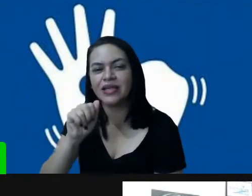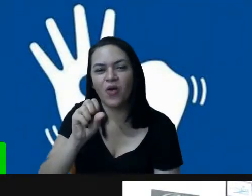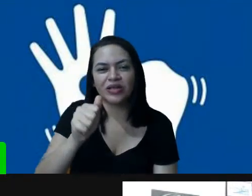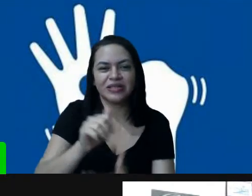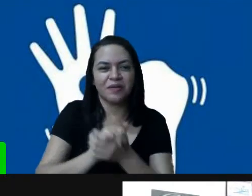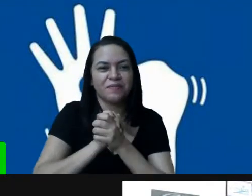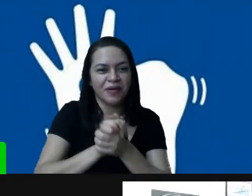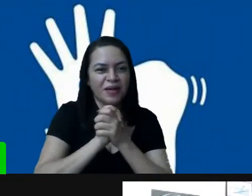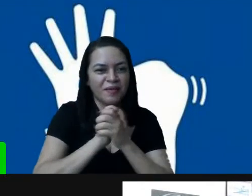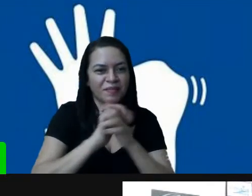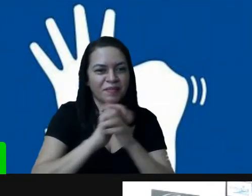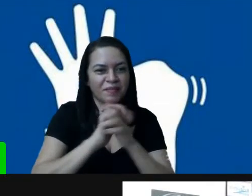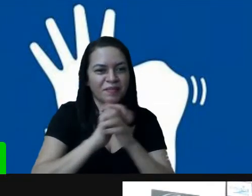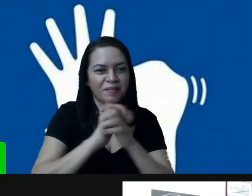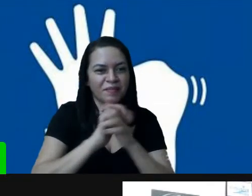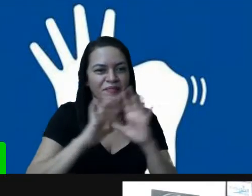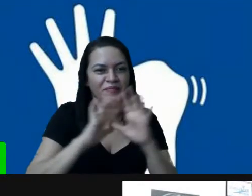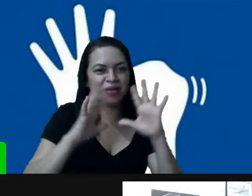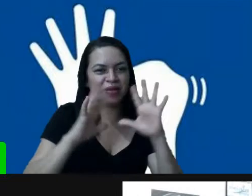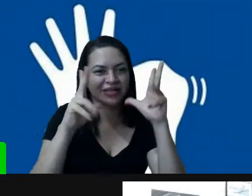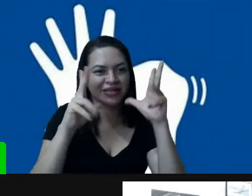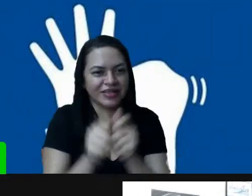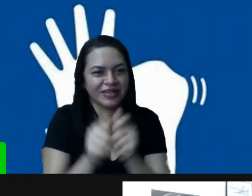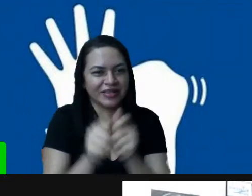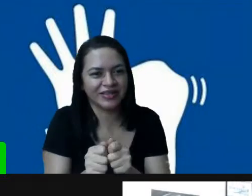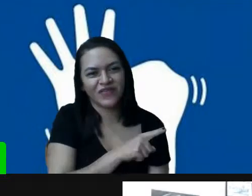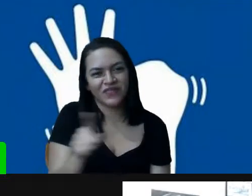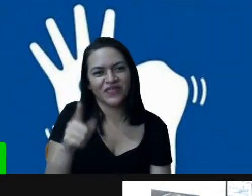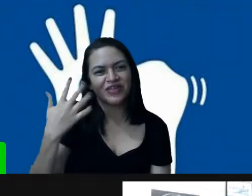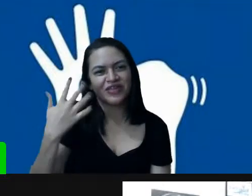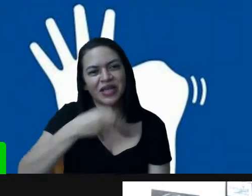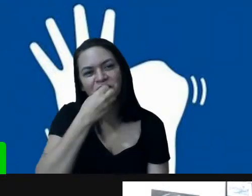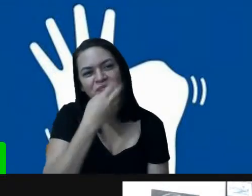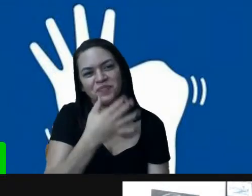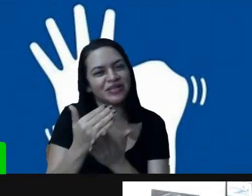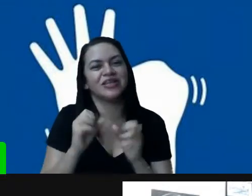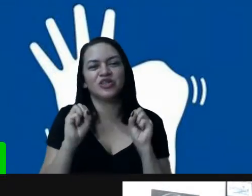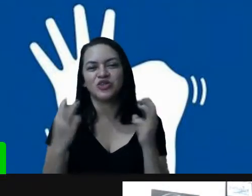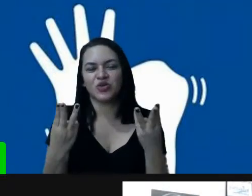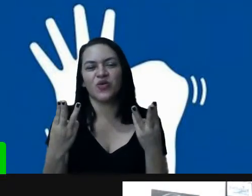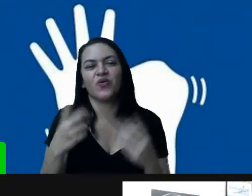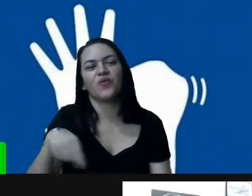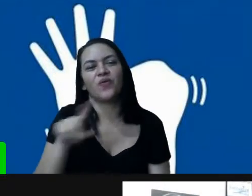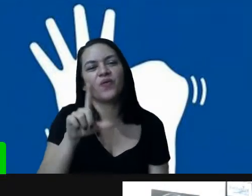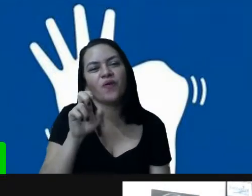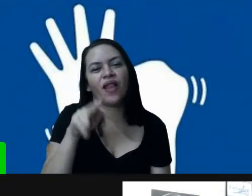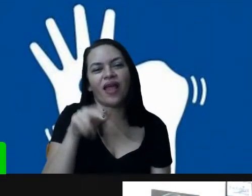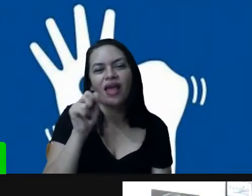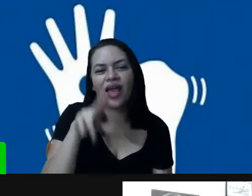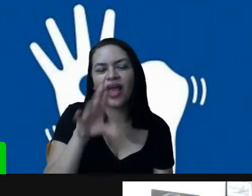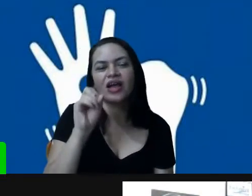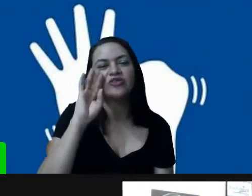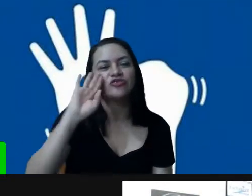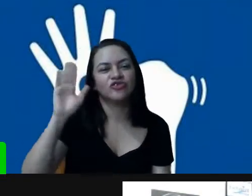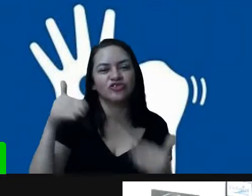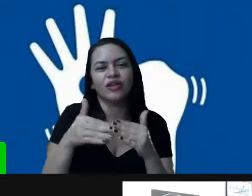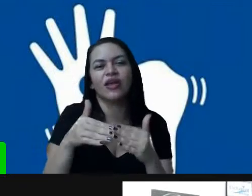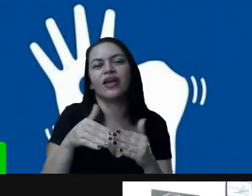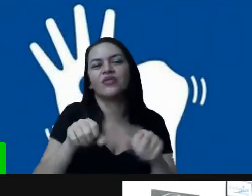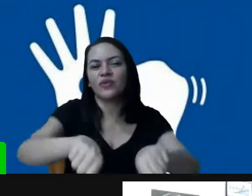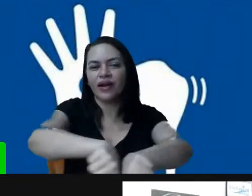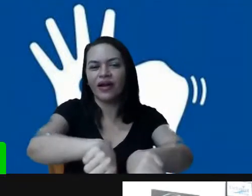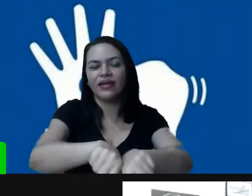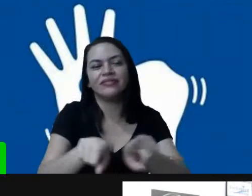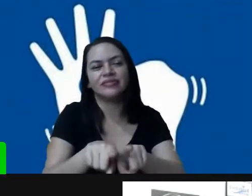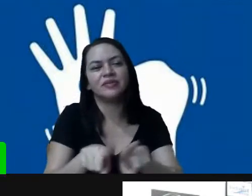Vocês são pela boa iniciativa, verdadeiro show. O Leandro novamente está direto, a Dedé novamente. Então,